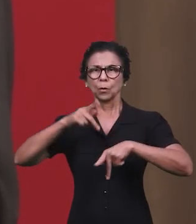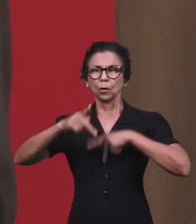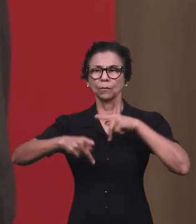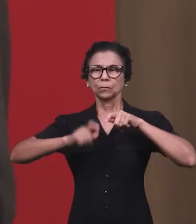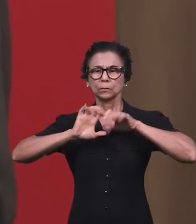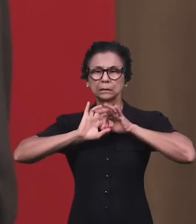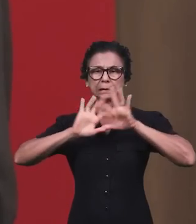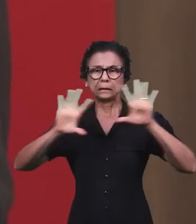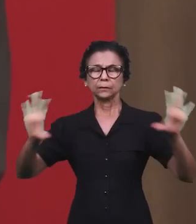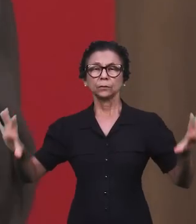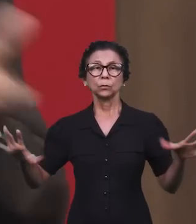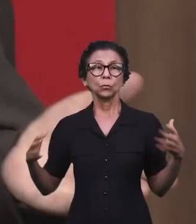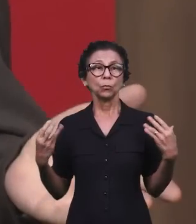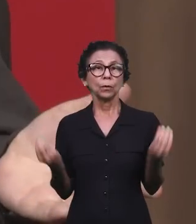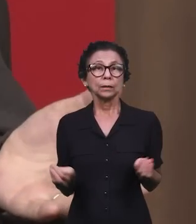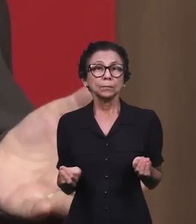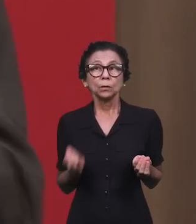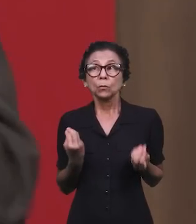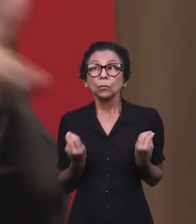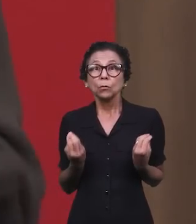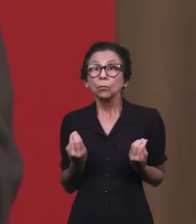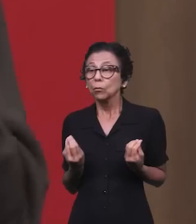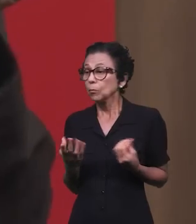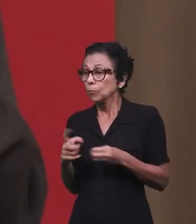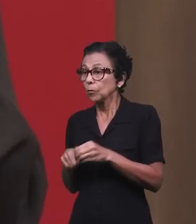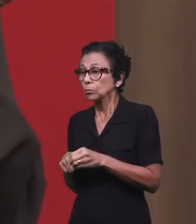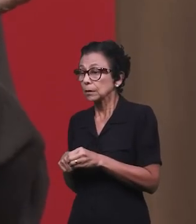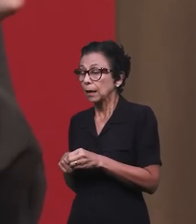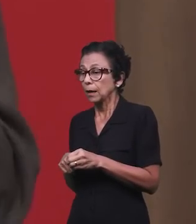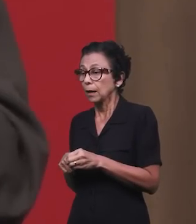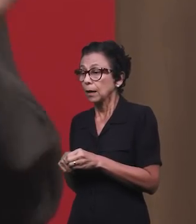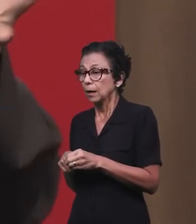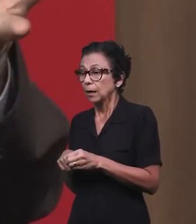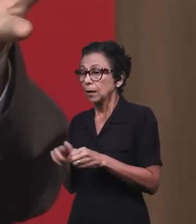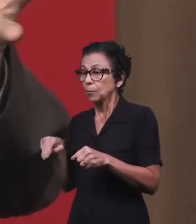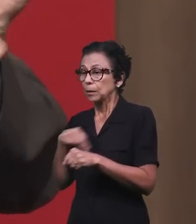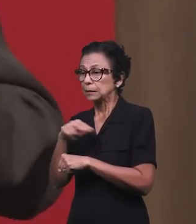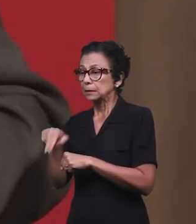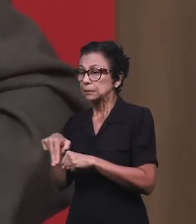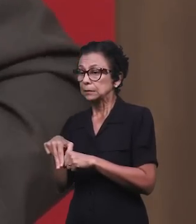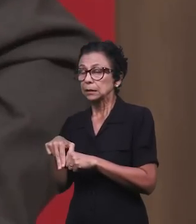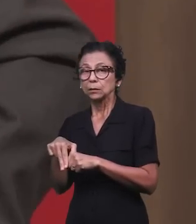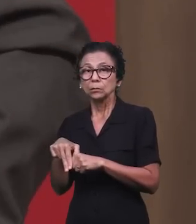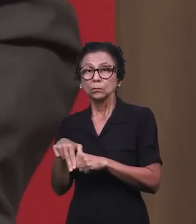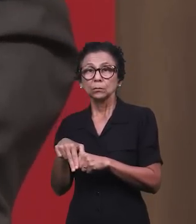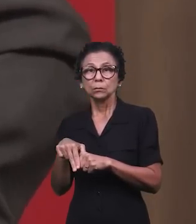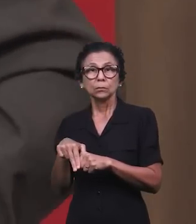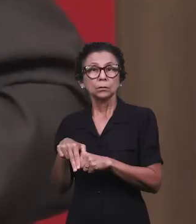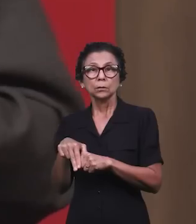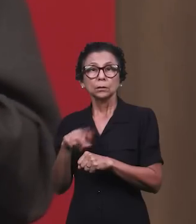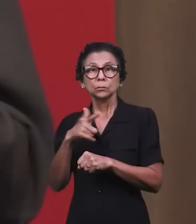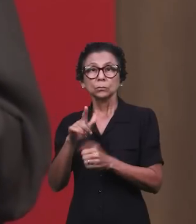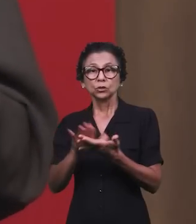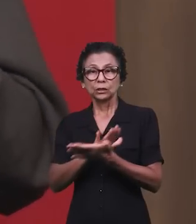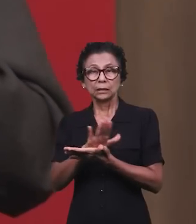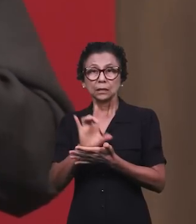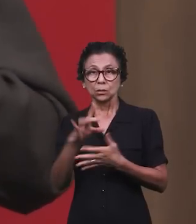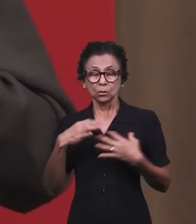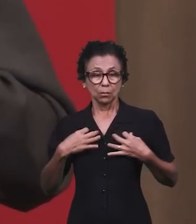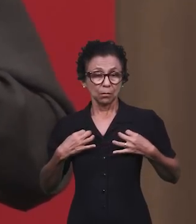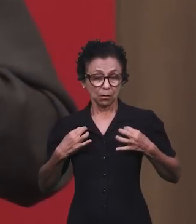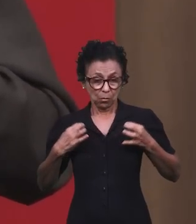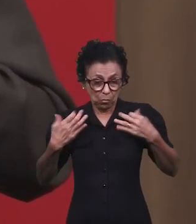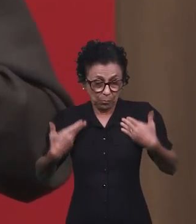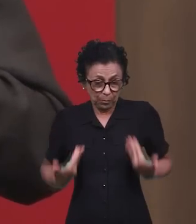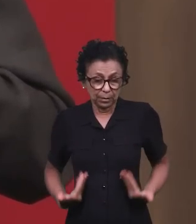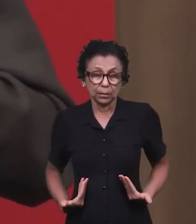foi tomado deles, foi tudo confiscado, eles não tinham mais nada, só a roupa do corpo. E mais, com o